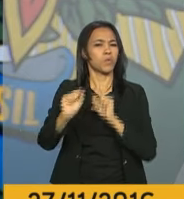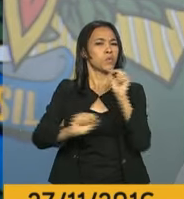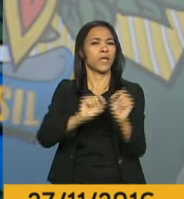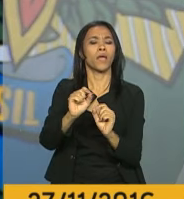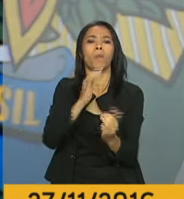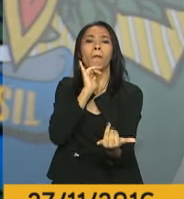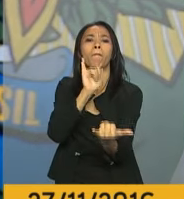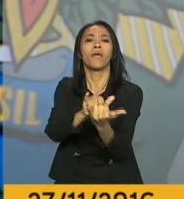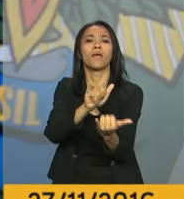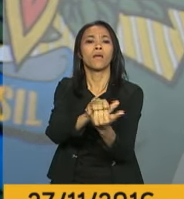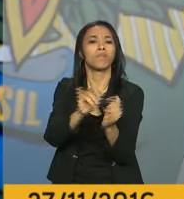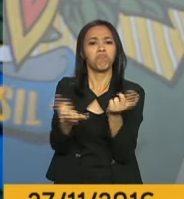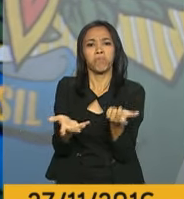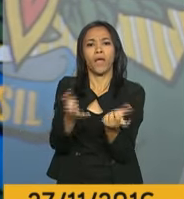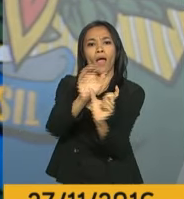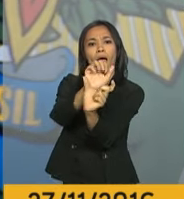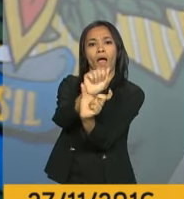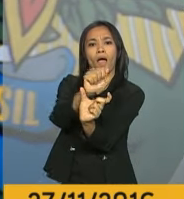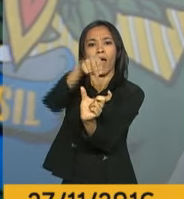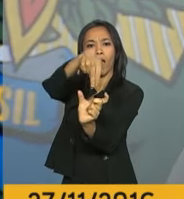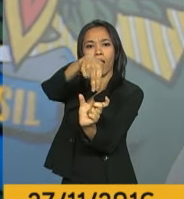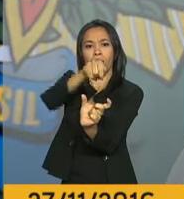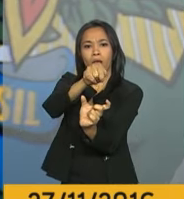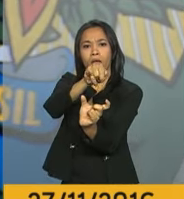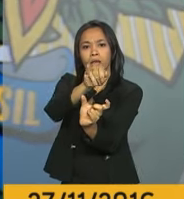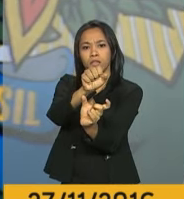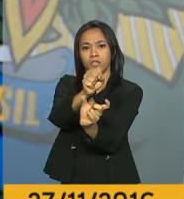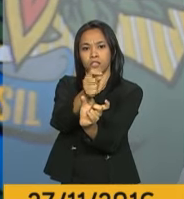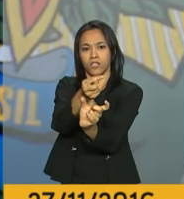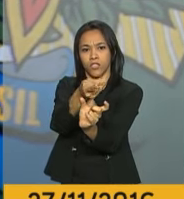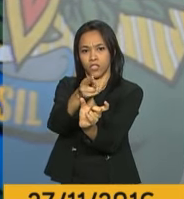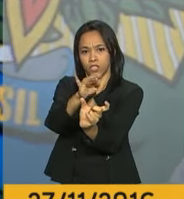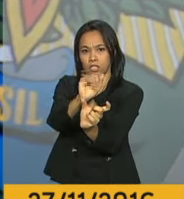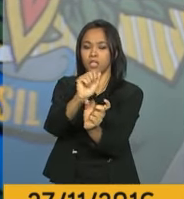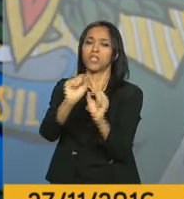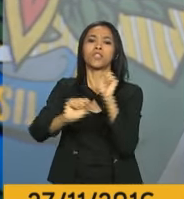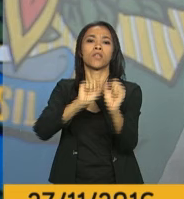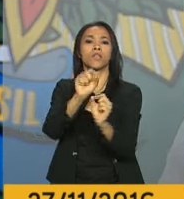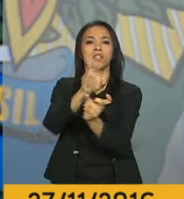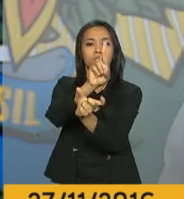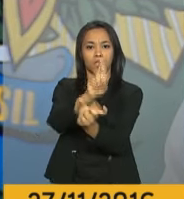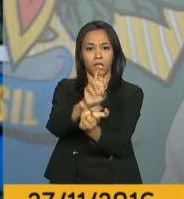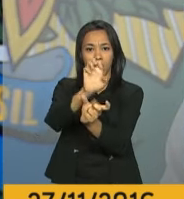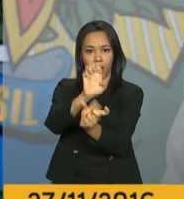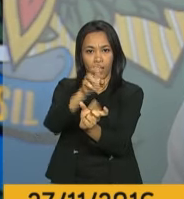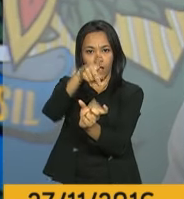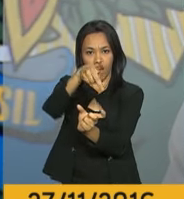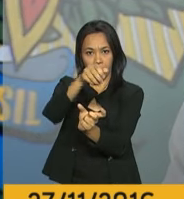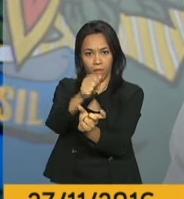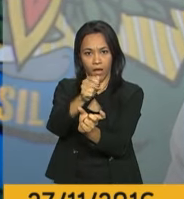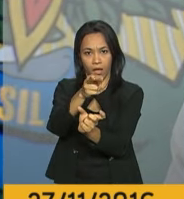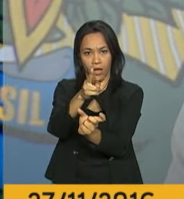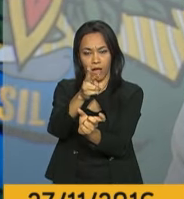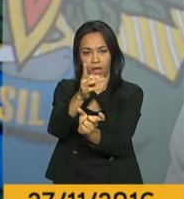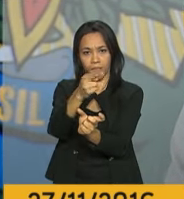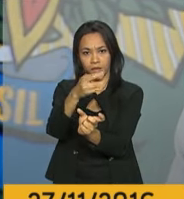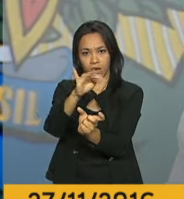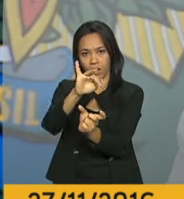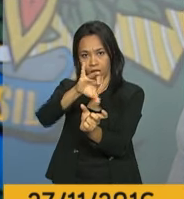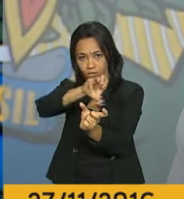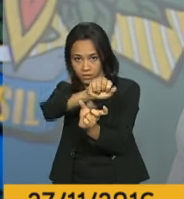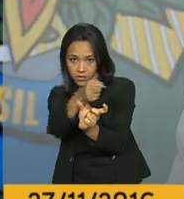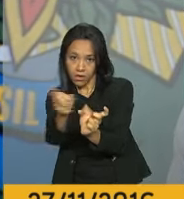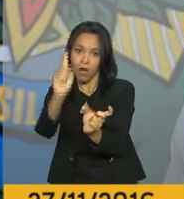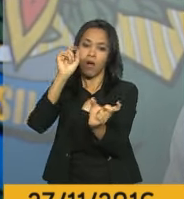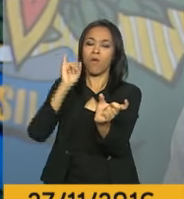das alternativas, não só para regularização dos recursos lícitos, mas para